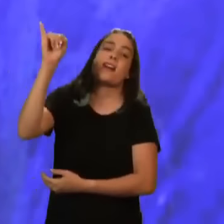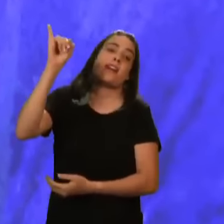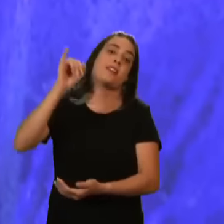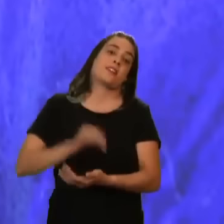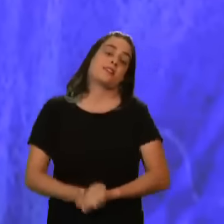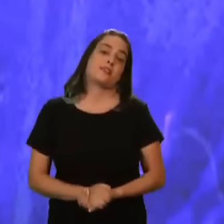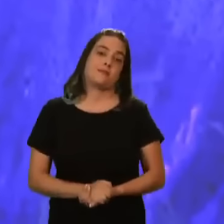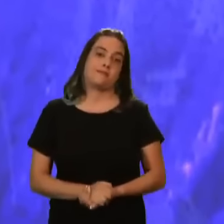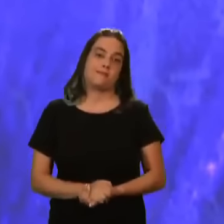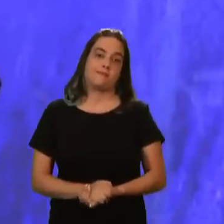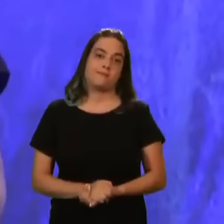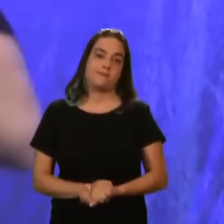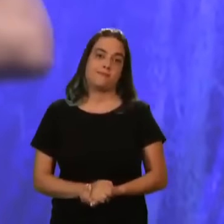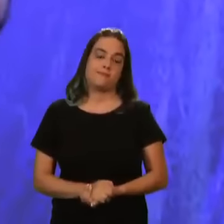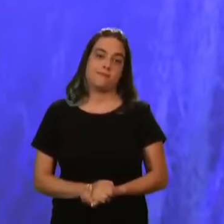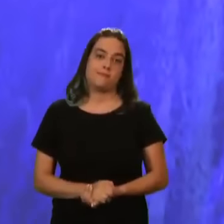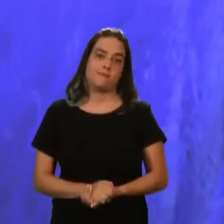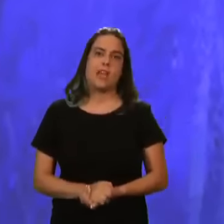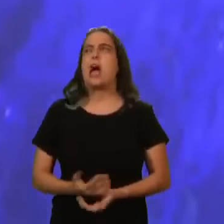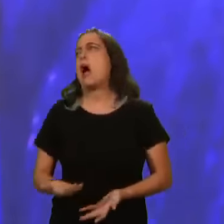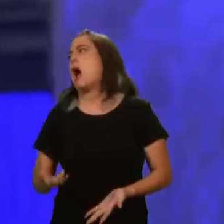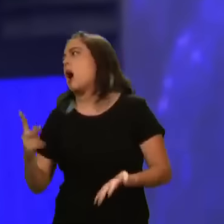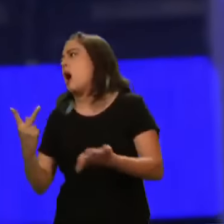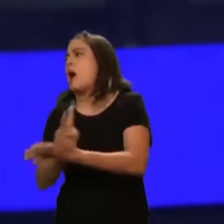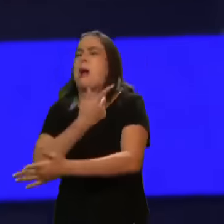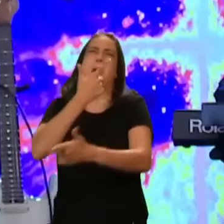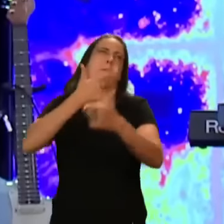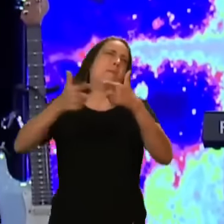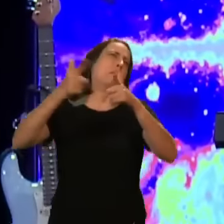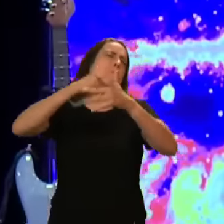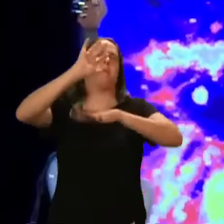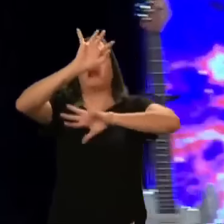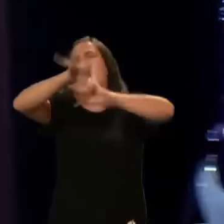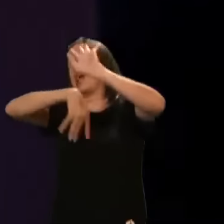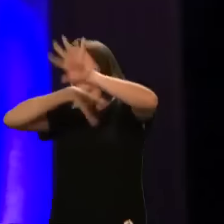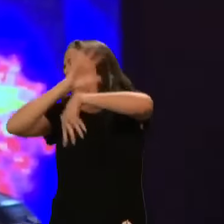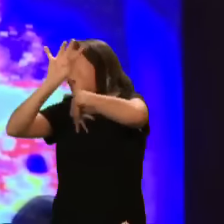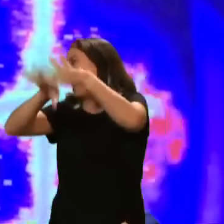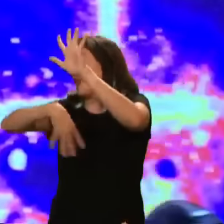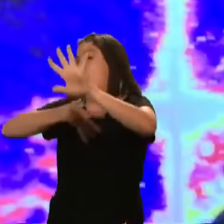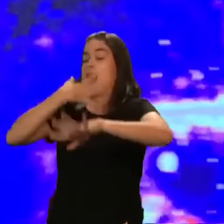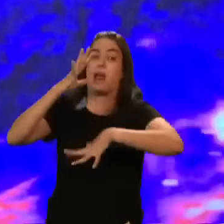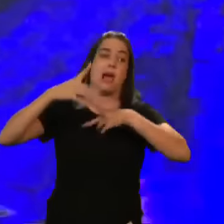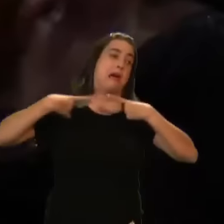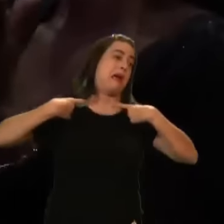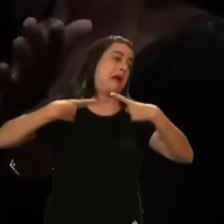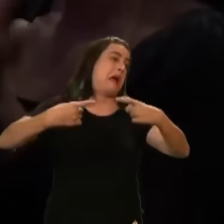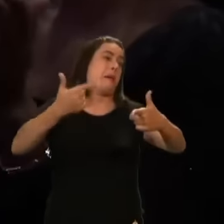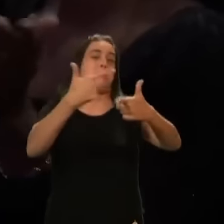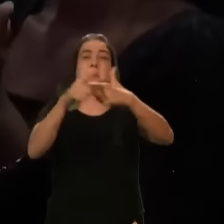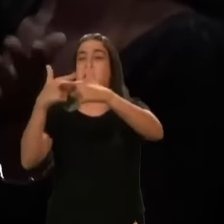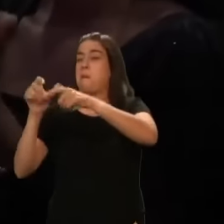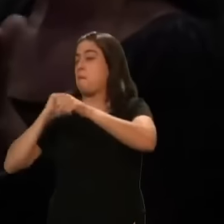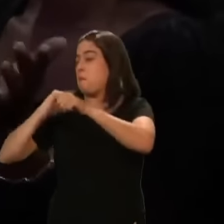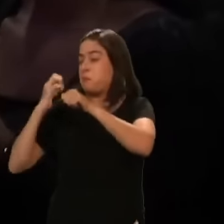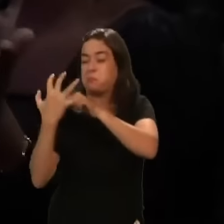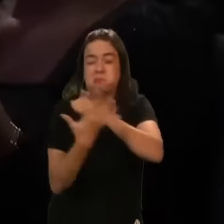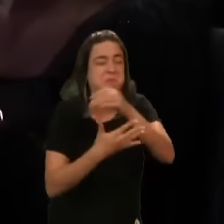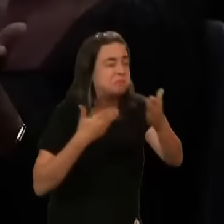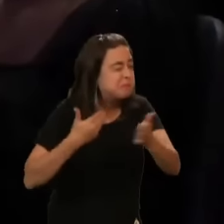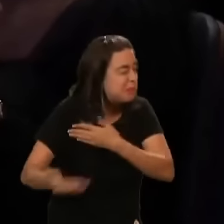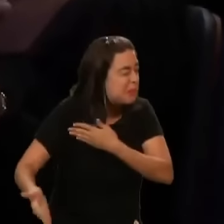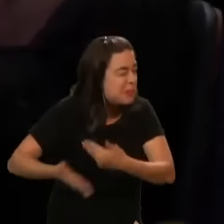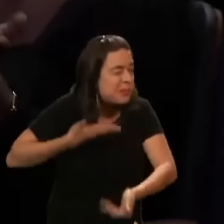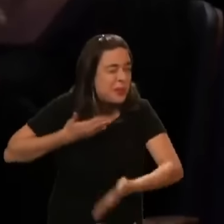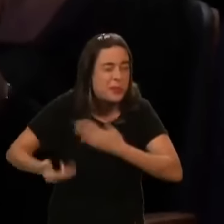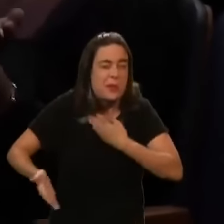acontecer. Pode chover canivete, pode mudar presidente, pode ter guerra nuclear, pode vir pandemia, pode vir o que